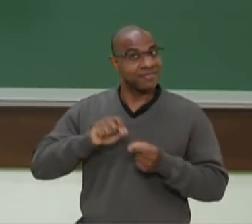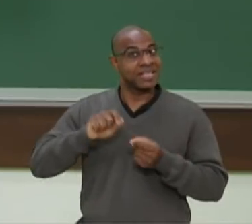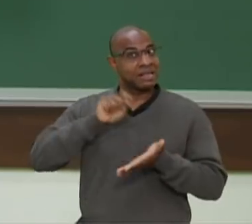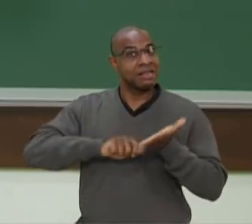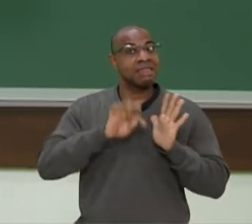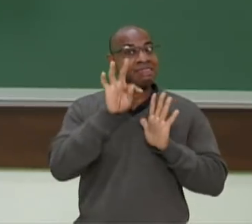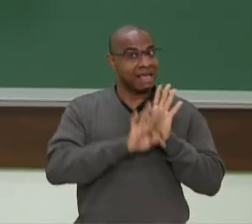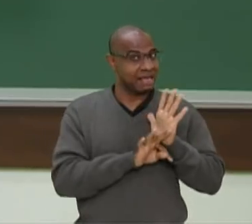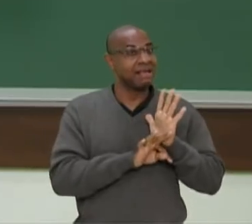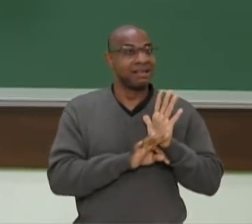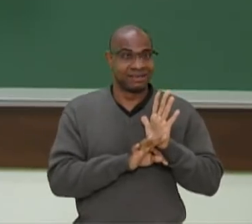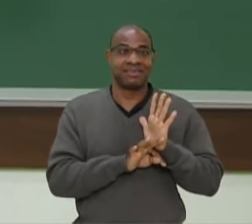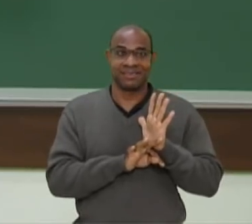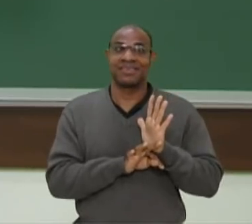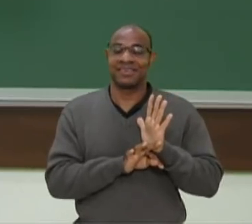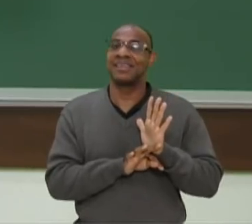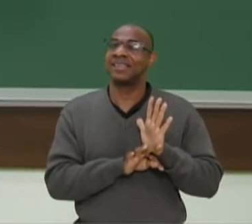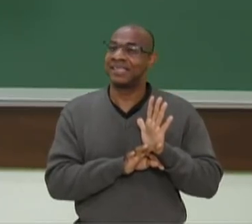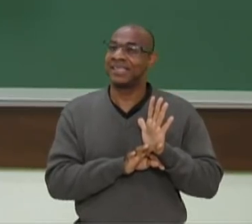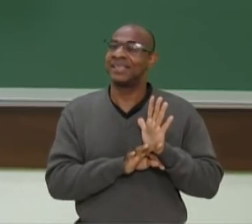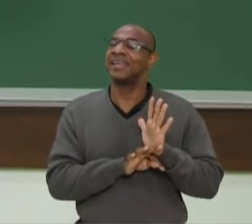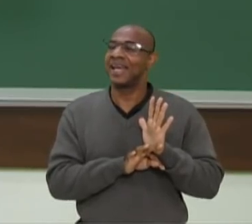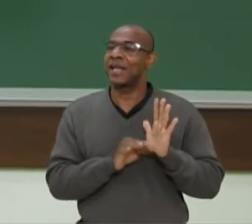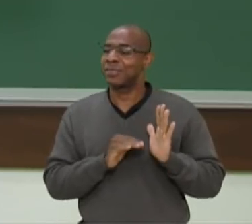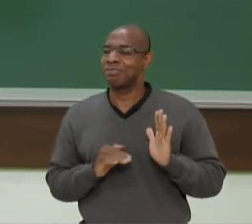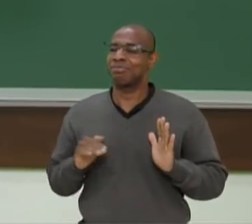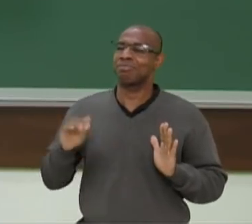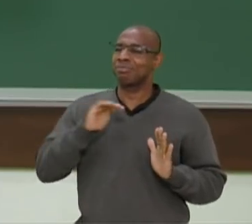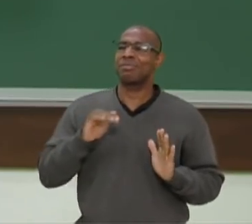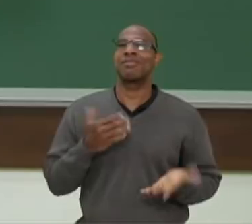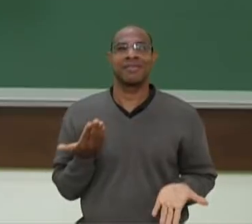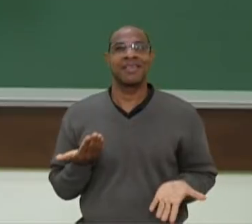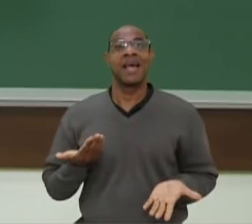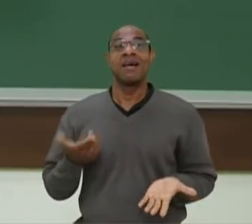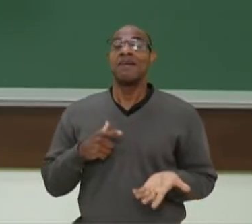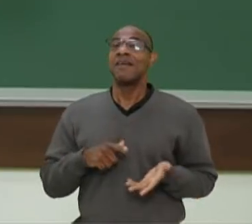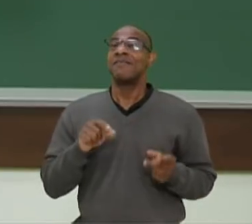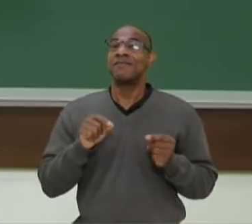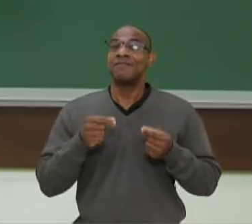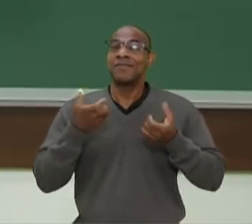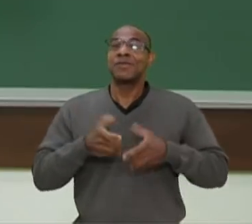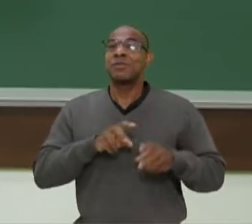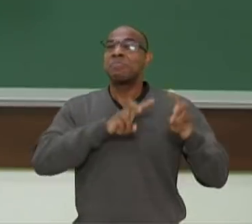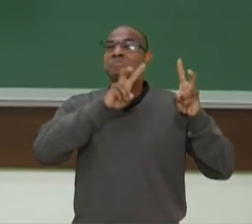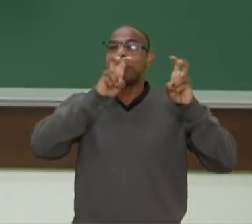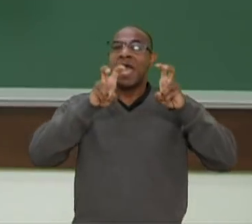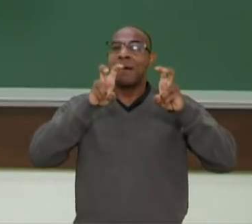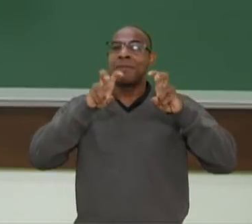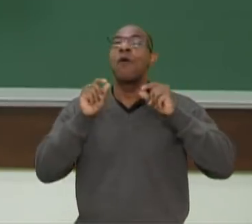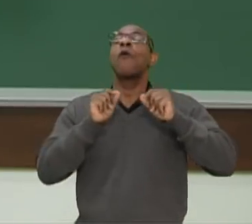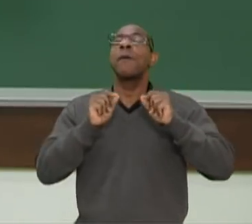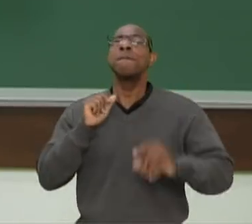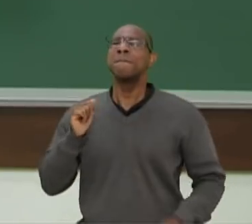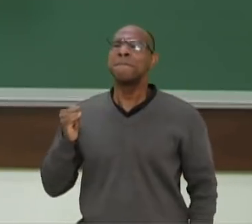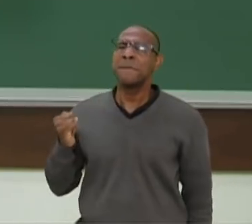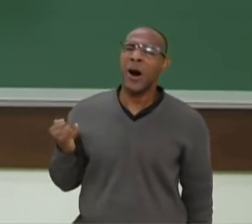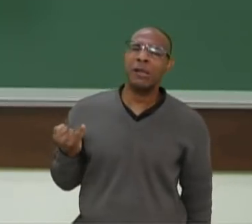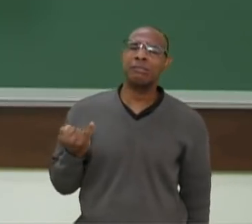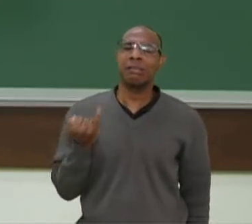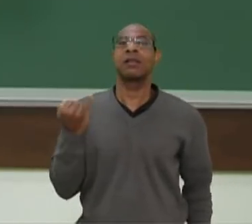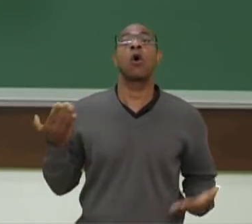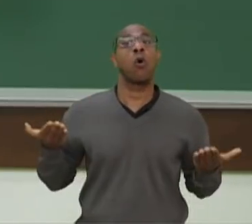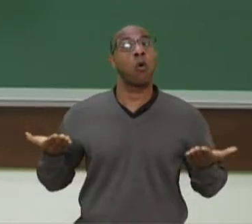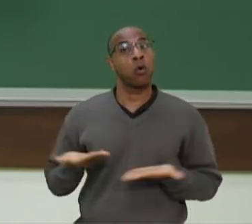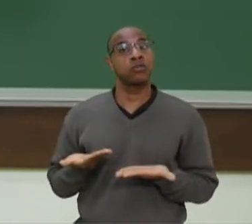um texto. Que top! Então nós vamos falar de um tema muito importante. E esse tema